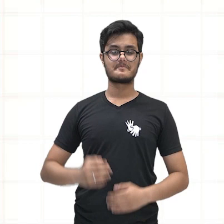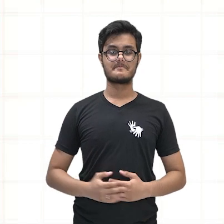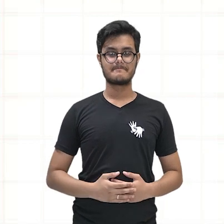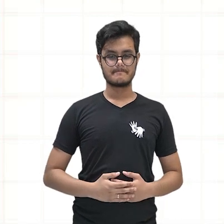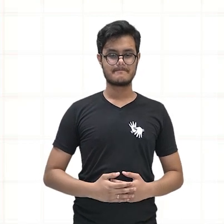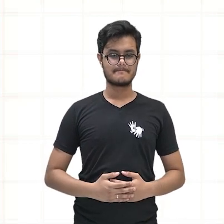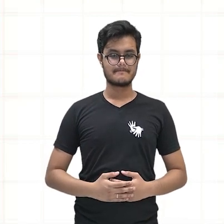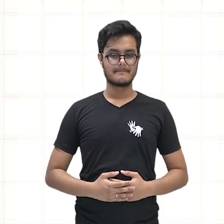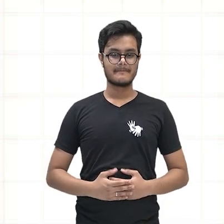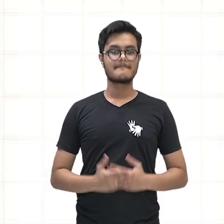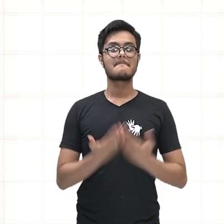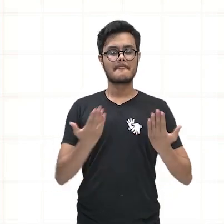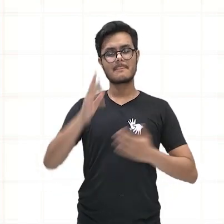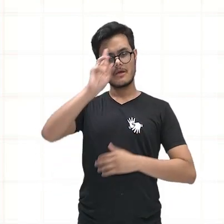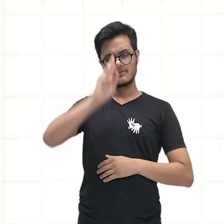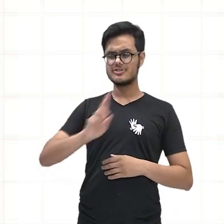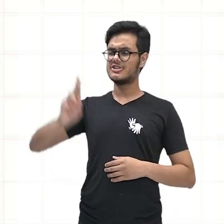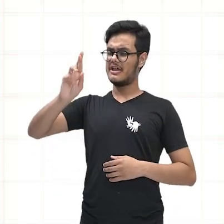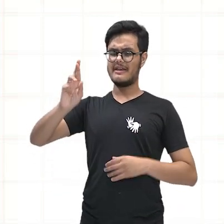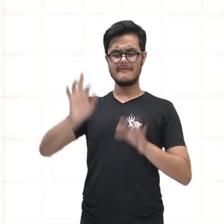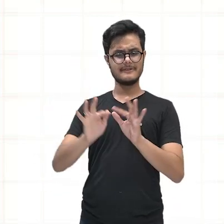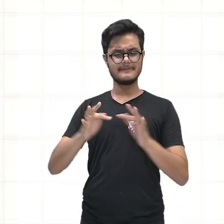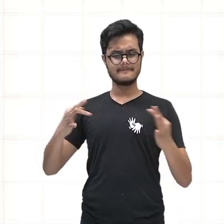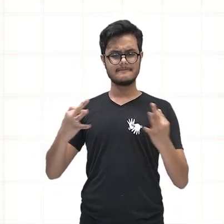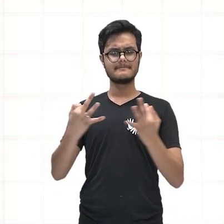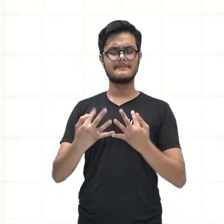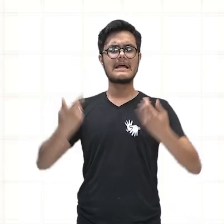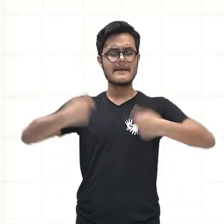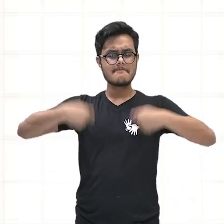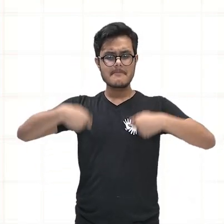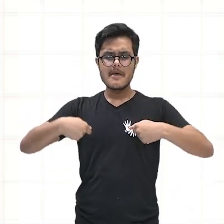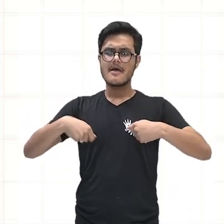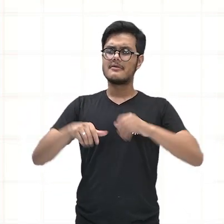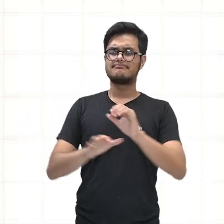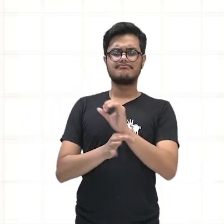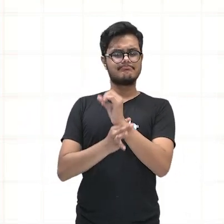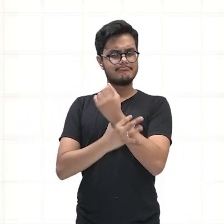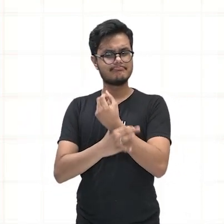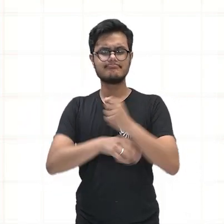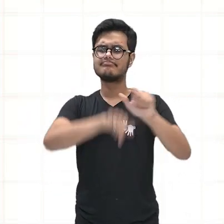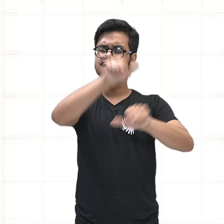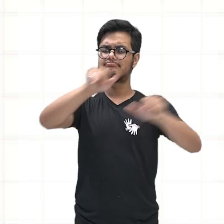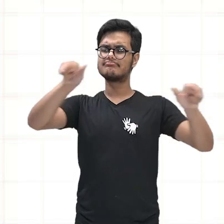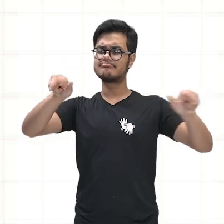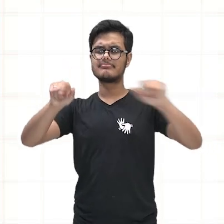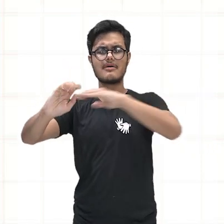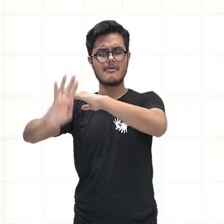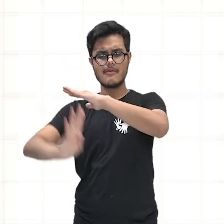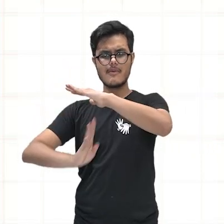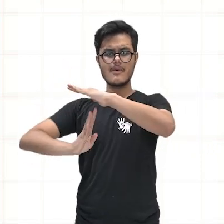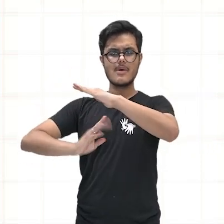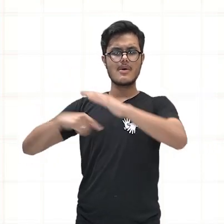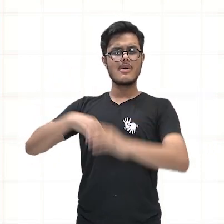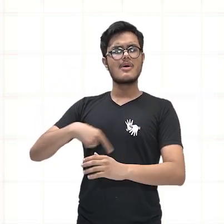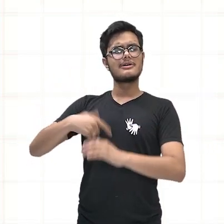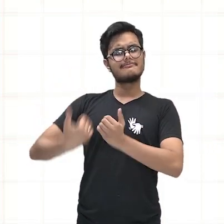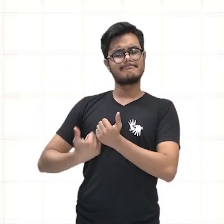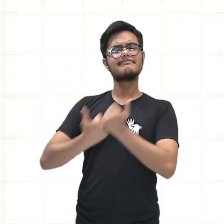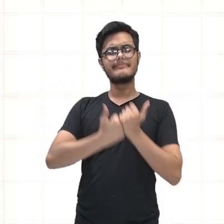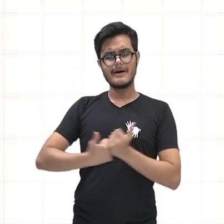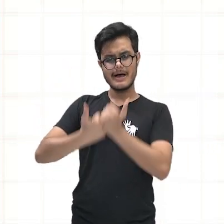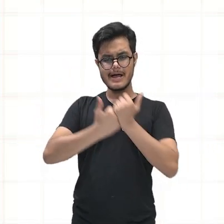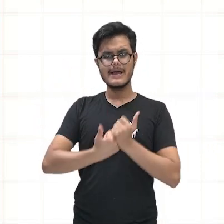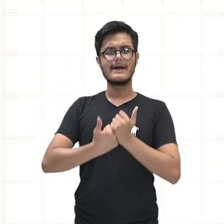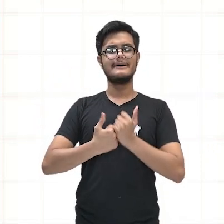patrono chefe da família que devia proteger e auxiliar o cliente em troca de apoio